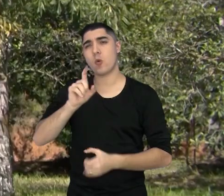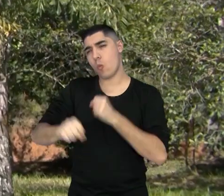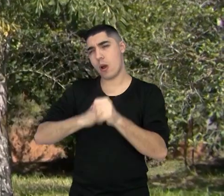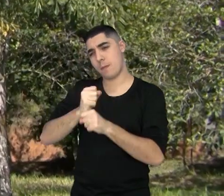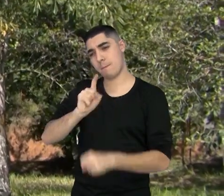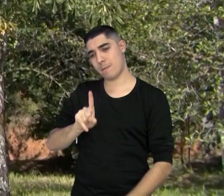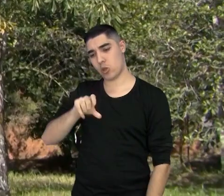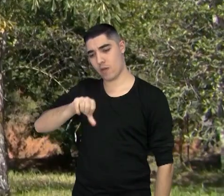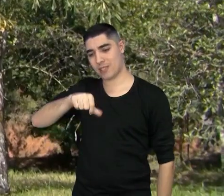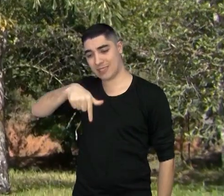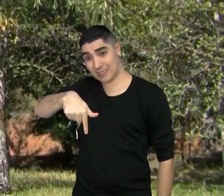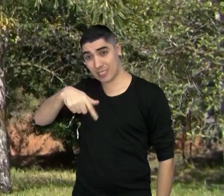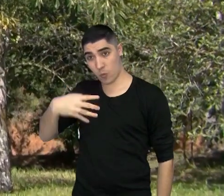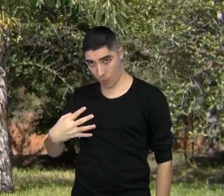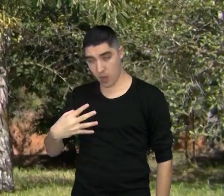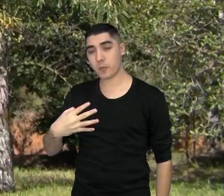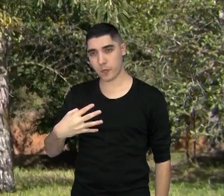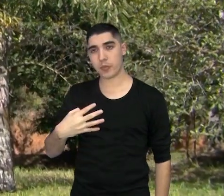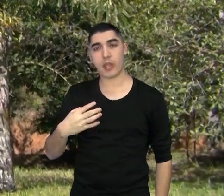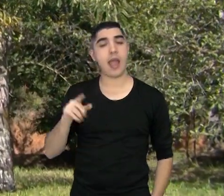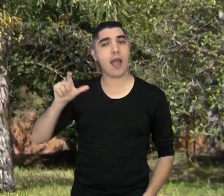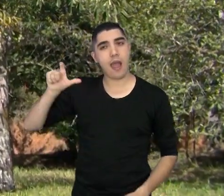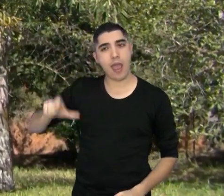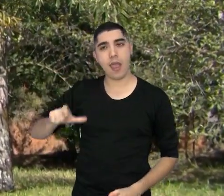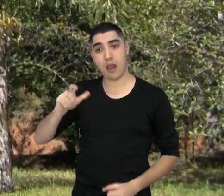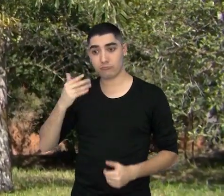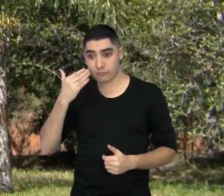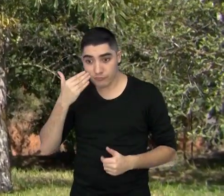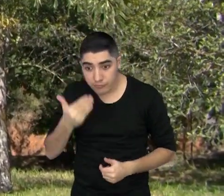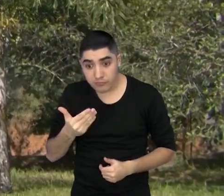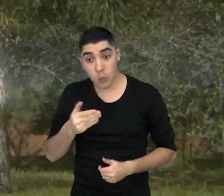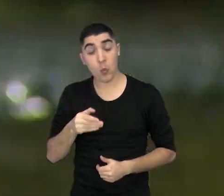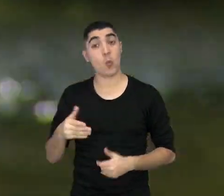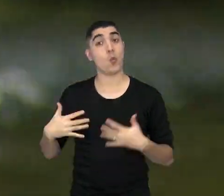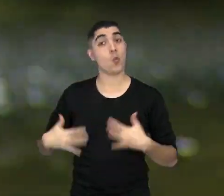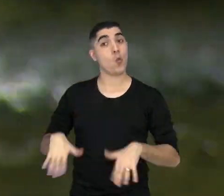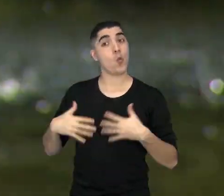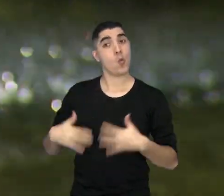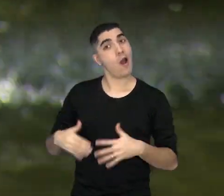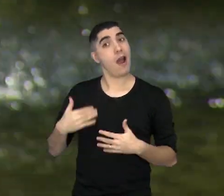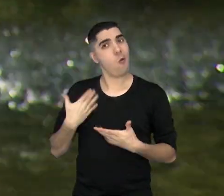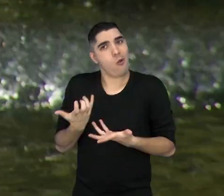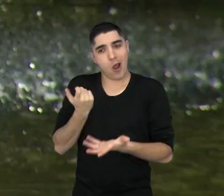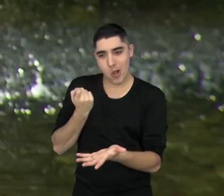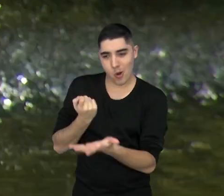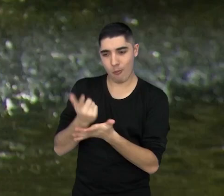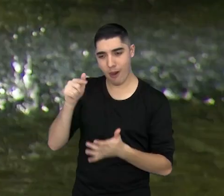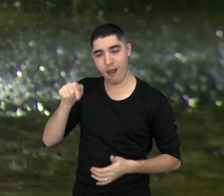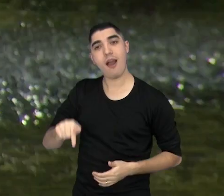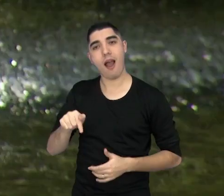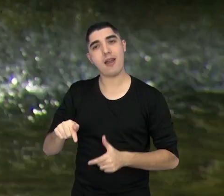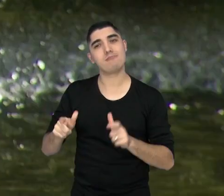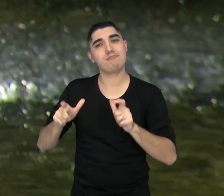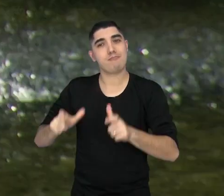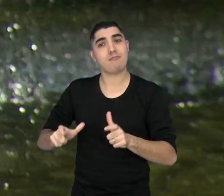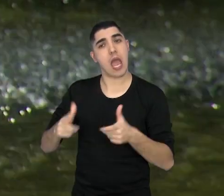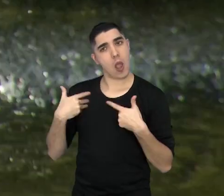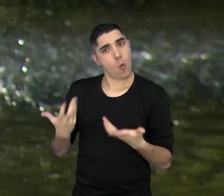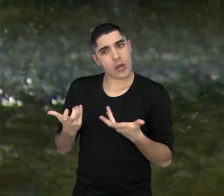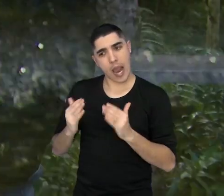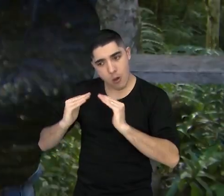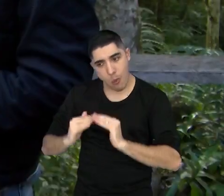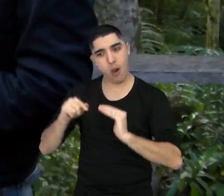1974. Né? E aí quando ele viu esse local, ele falou assim, aqui que a gente quer, aqui que eu quero